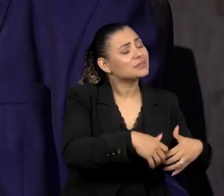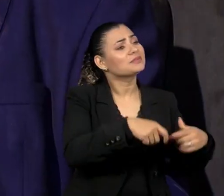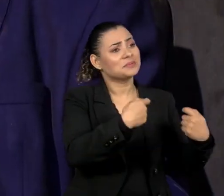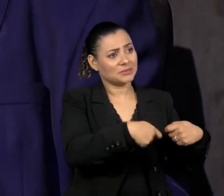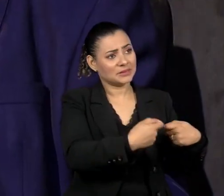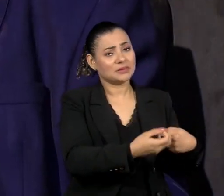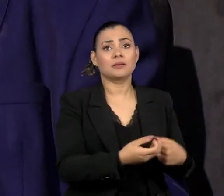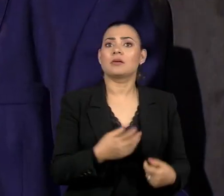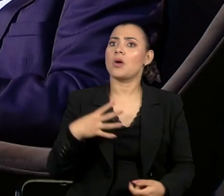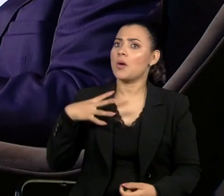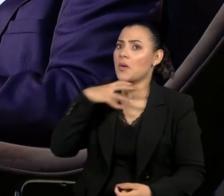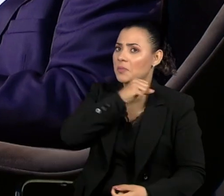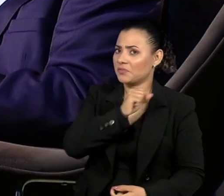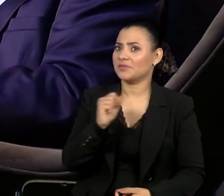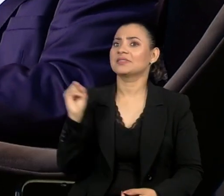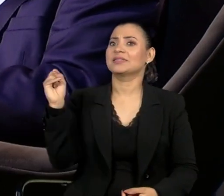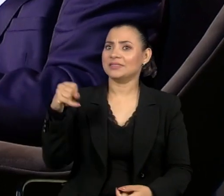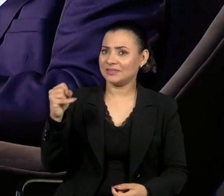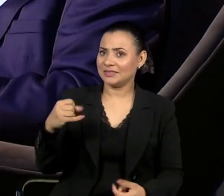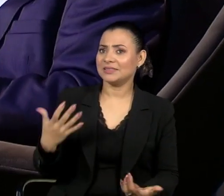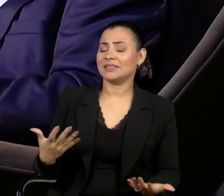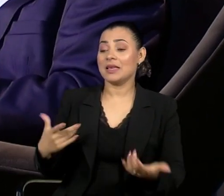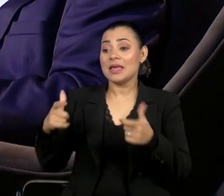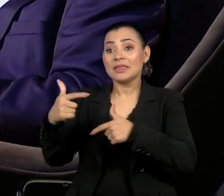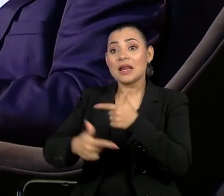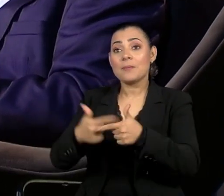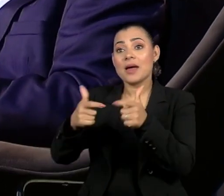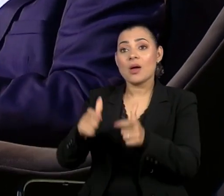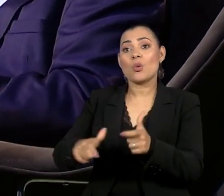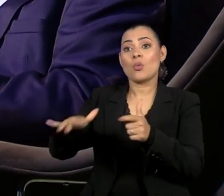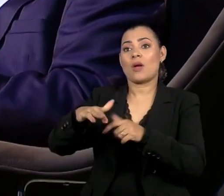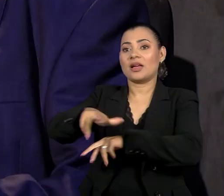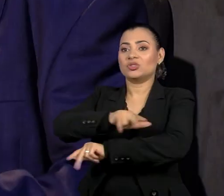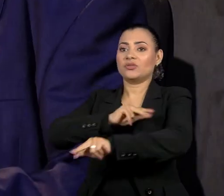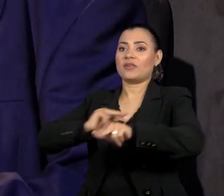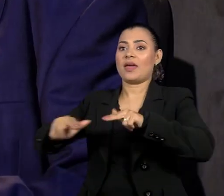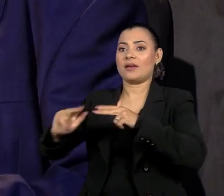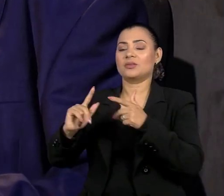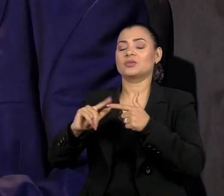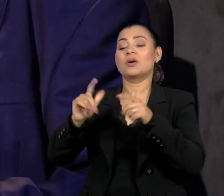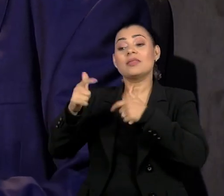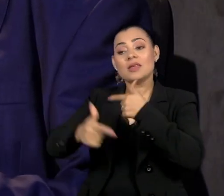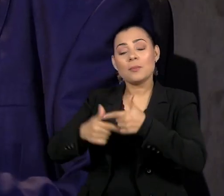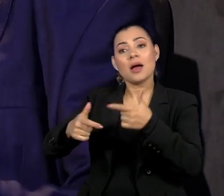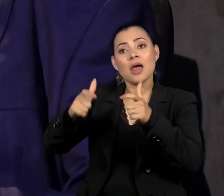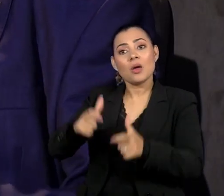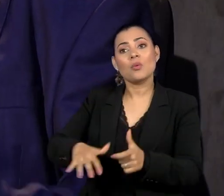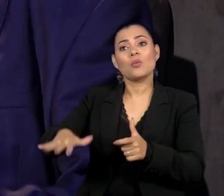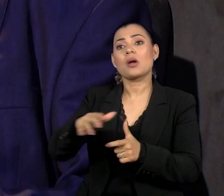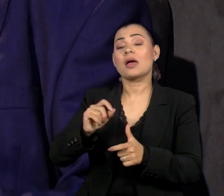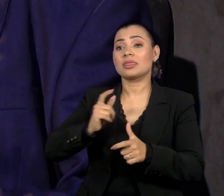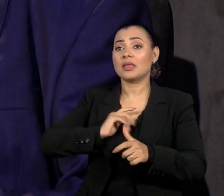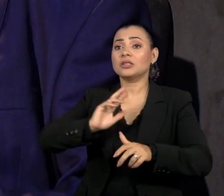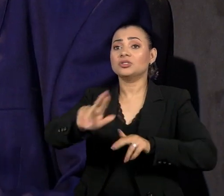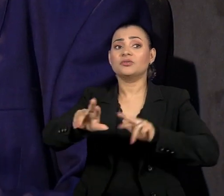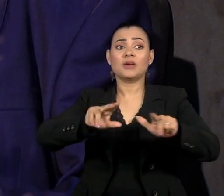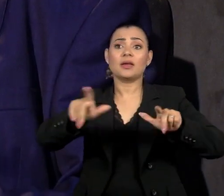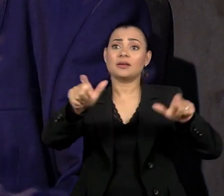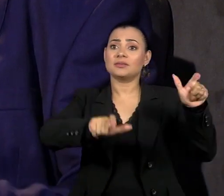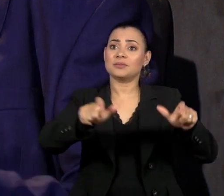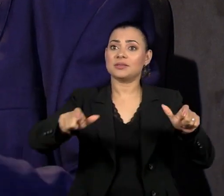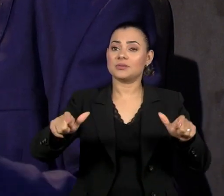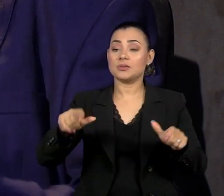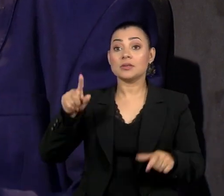Eu não tenho a menor dúvida. Trabalhar num ambiente mais diverso, trabalhar num mundo em que as diferenças das pessoas